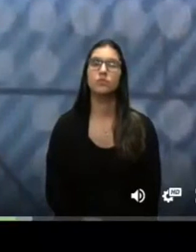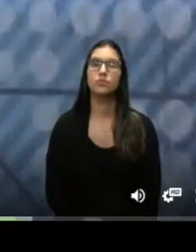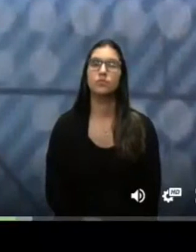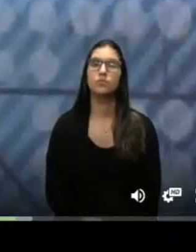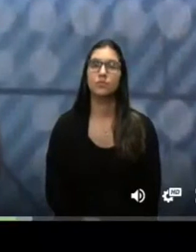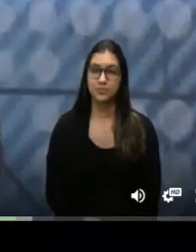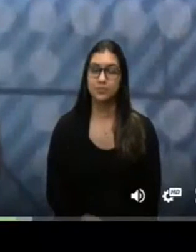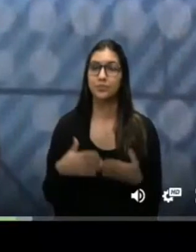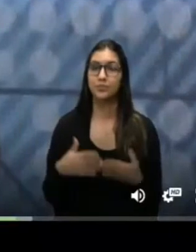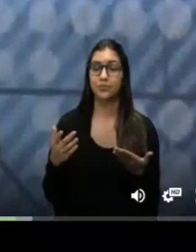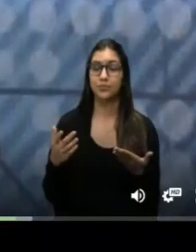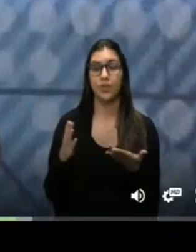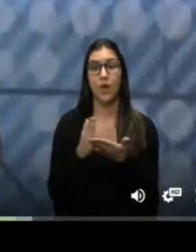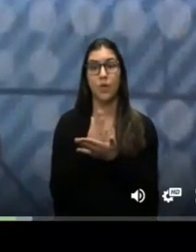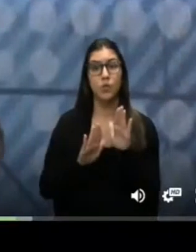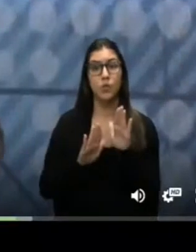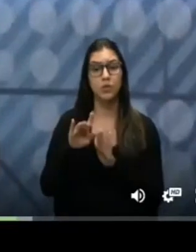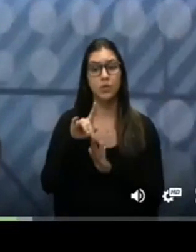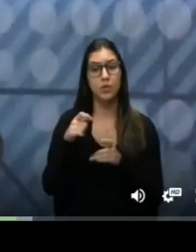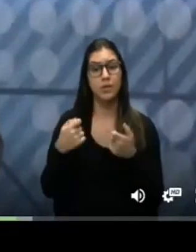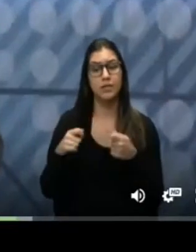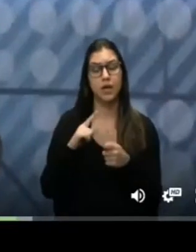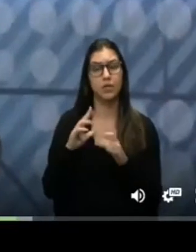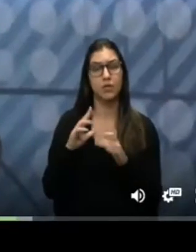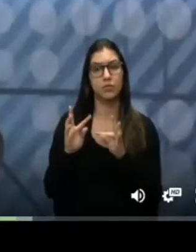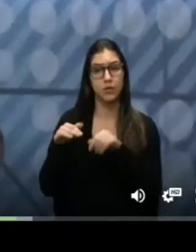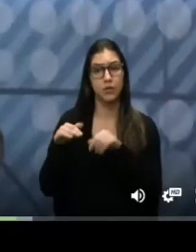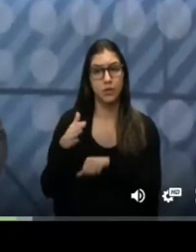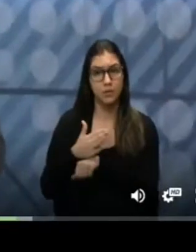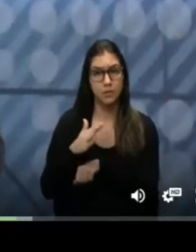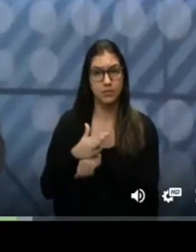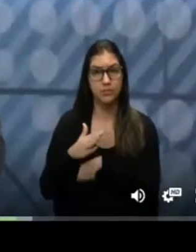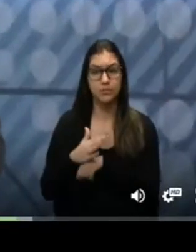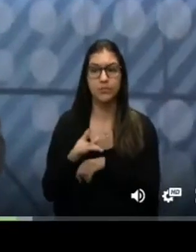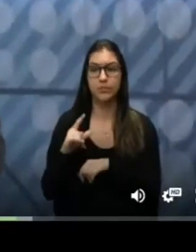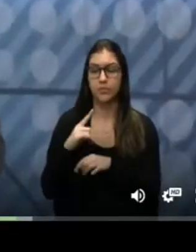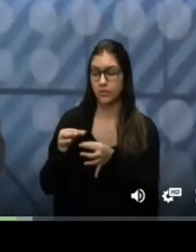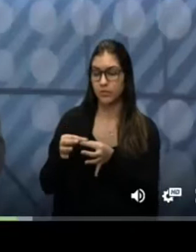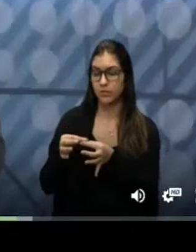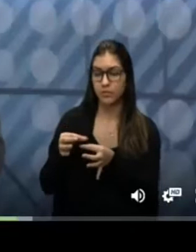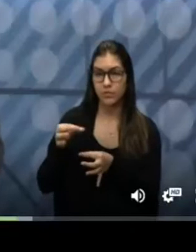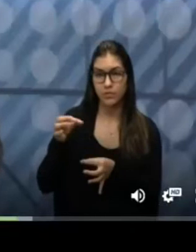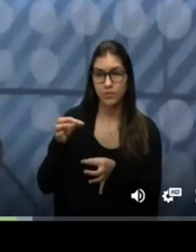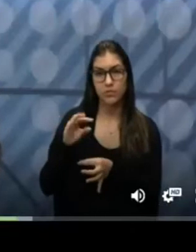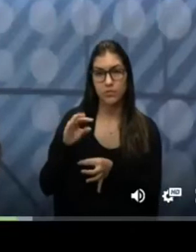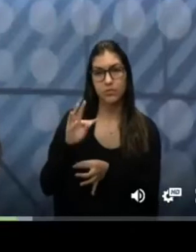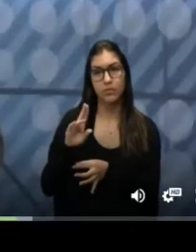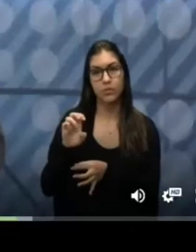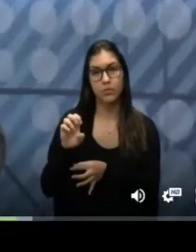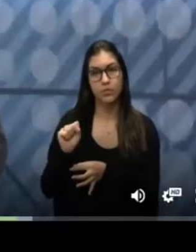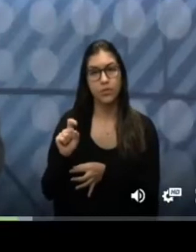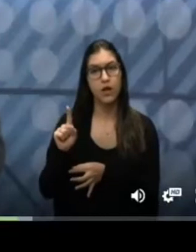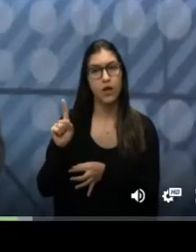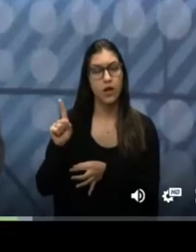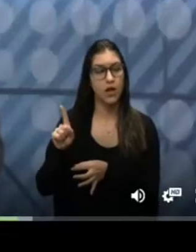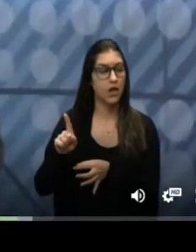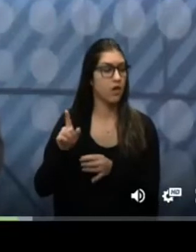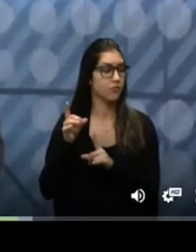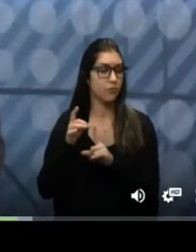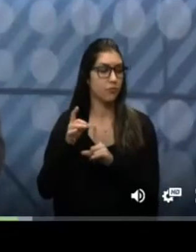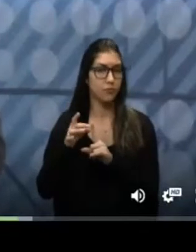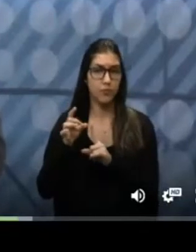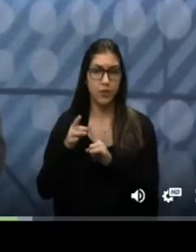Então, alguns cuidados que nós temos que ter ao final dessa prática. Então, nós temos que os tubos capilares, eles são tubos de vidro,